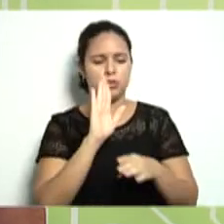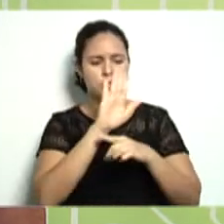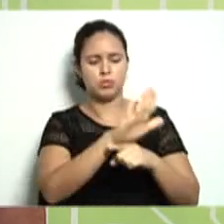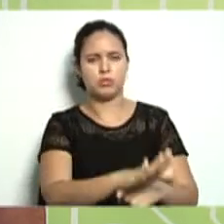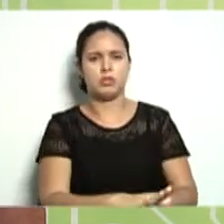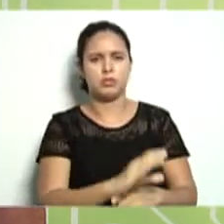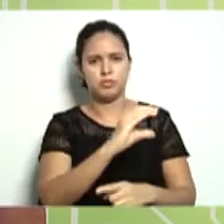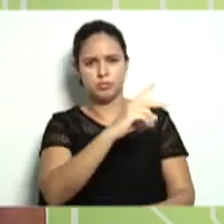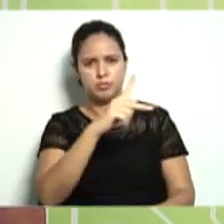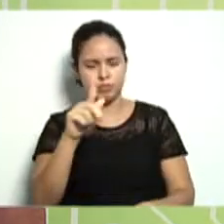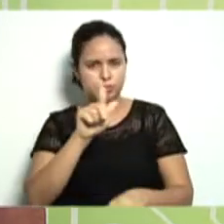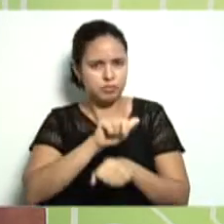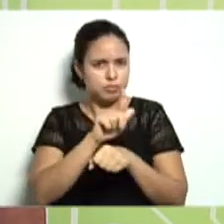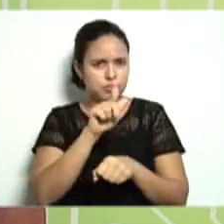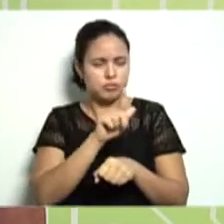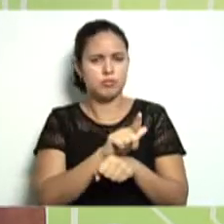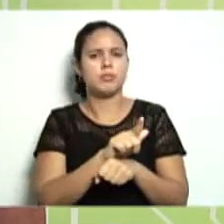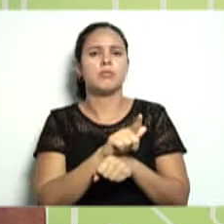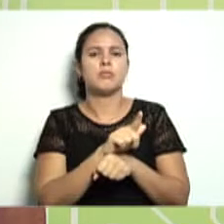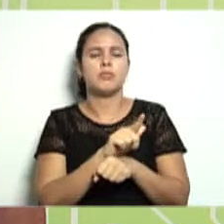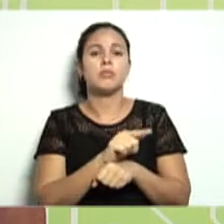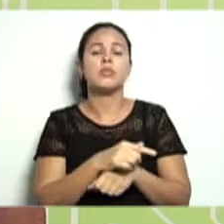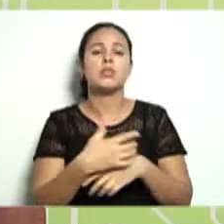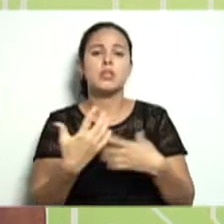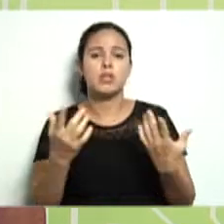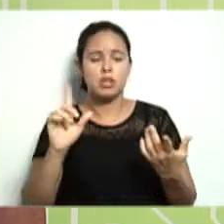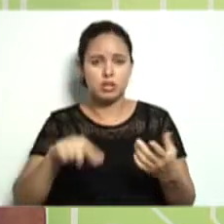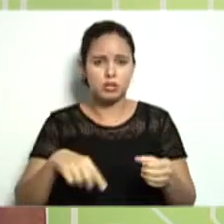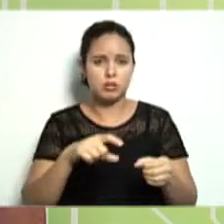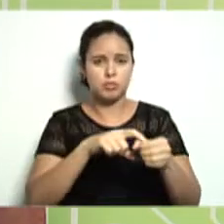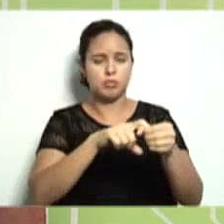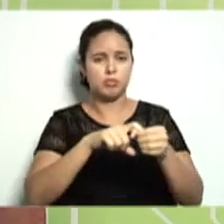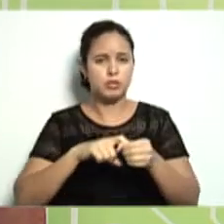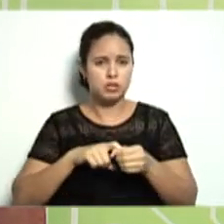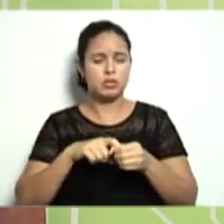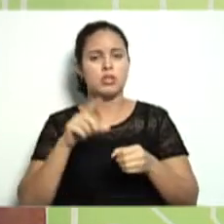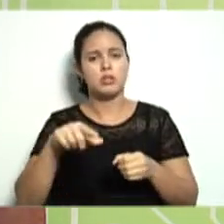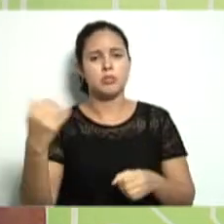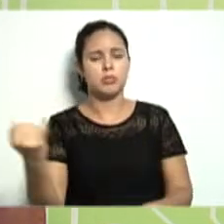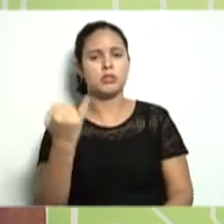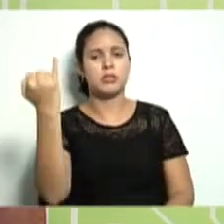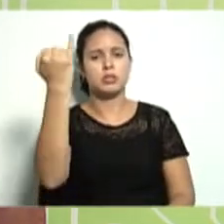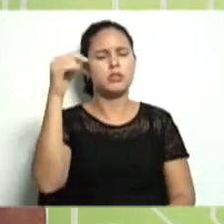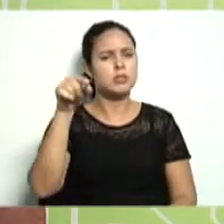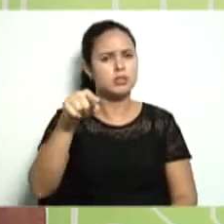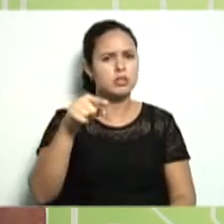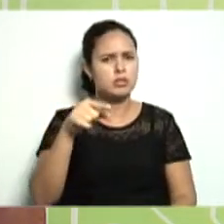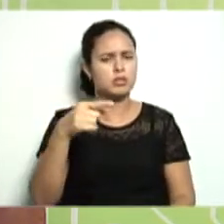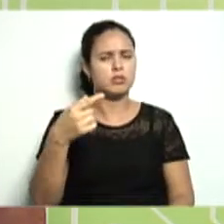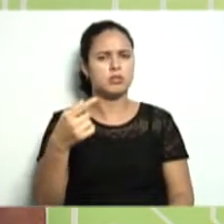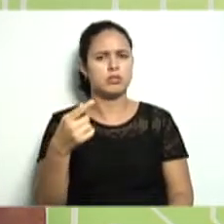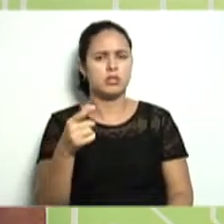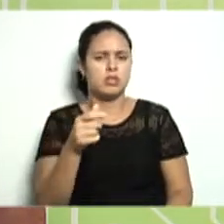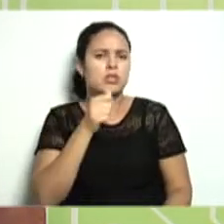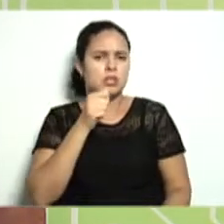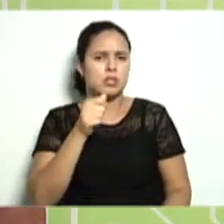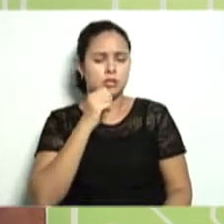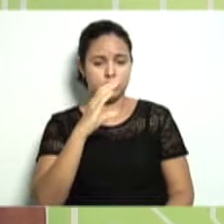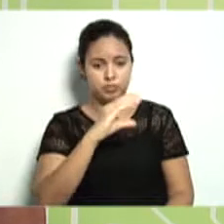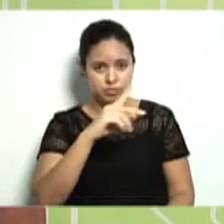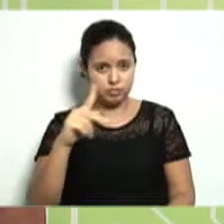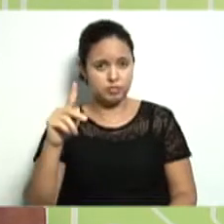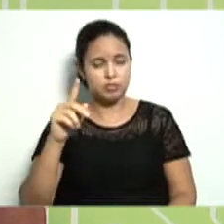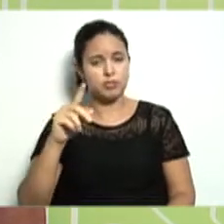cooperativas, na gestão das cooperativas. Então, por isso que é importante vocês, mesmo ainda não estando em uma cooperativa, já irem